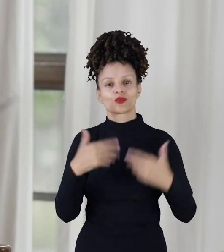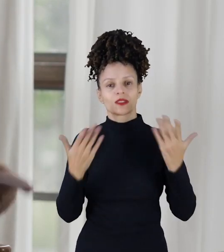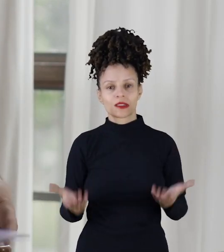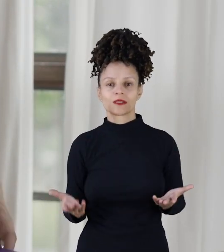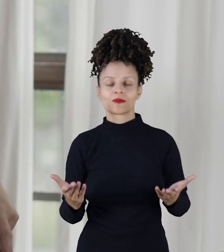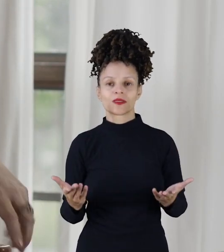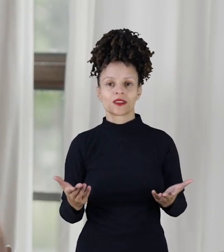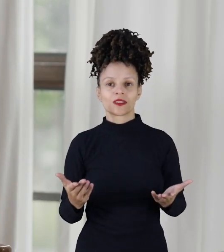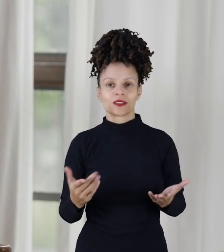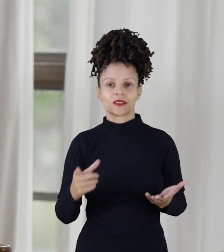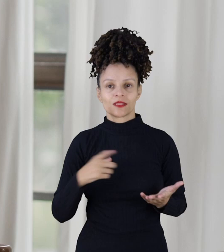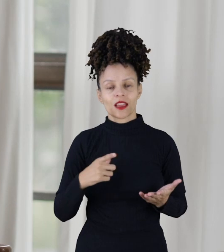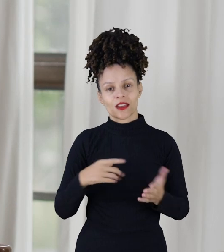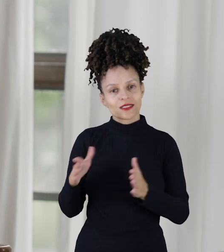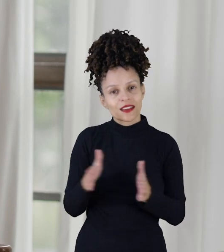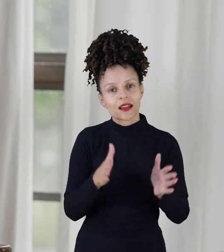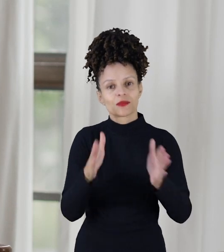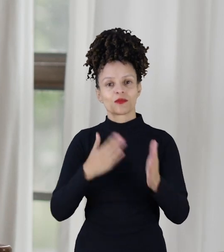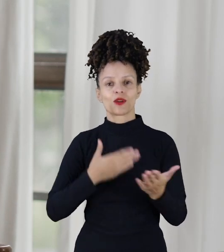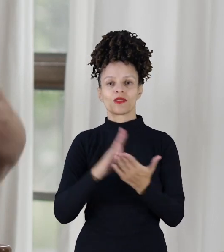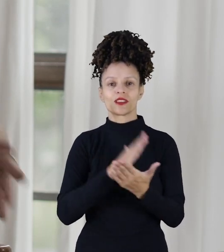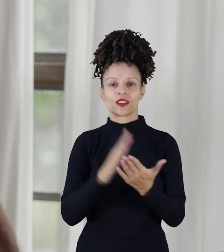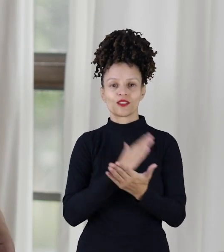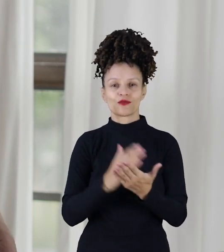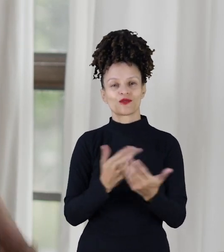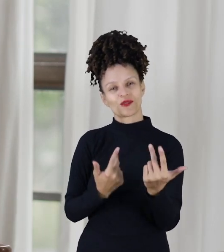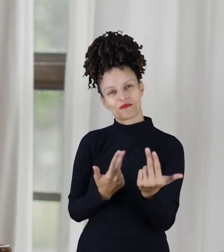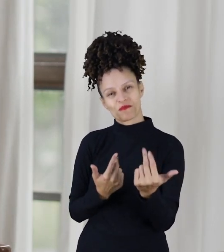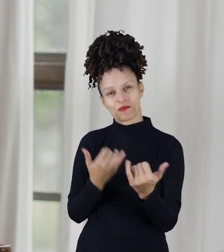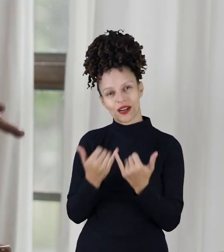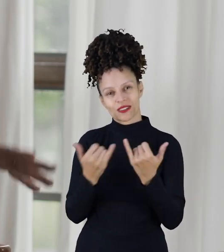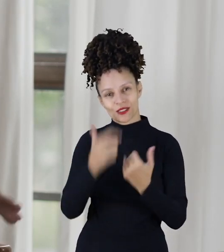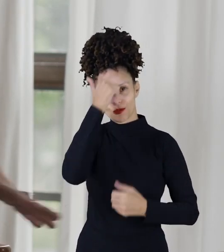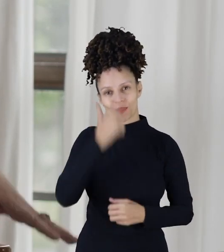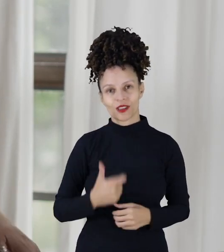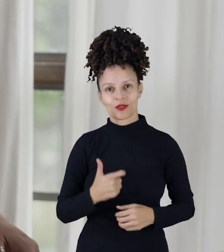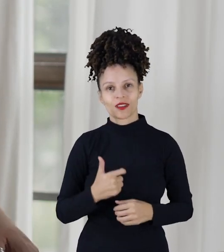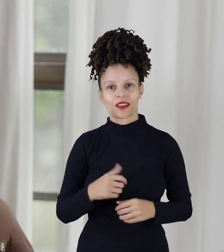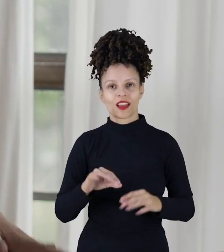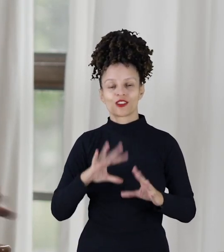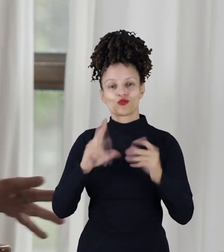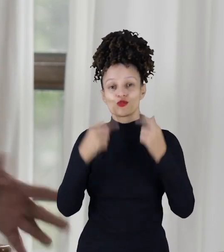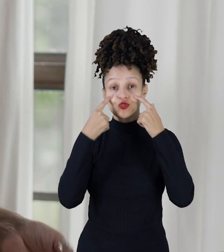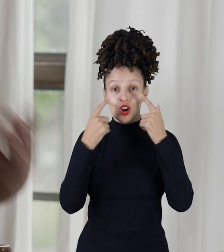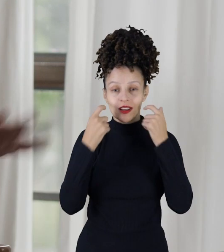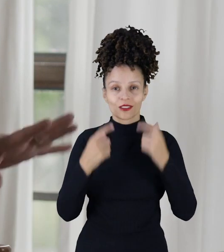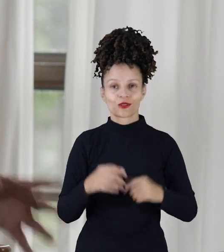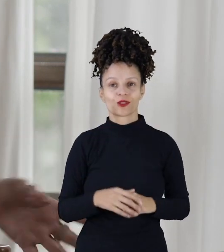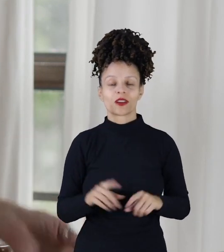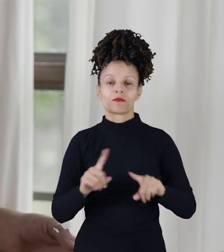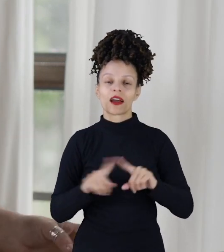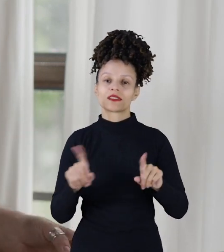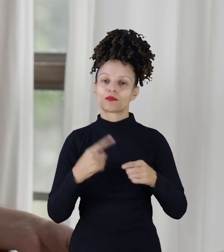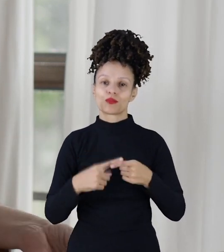Então, eu acho que eu acabei enveredando por esse caminho, né? Os meus livros, eles são meio como eu, assim. No final das contas, já